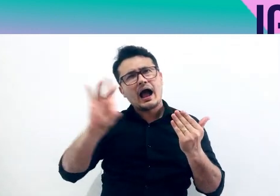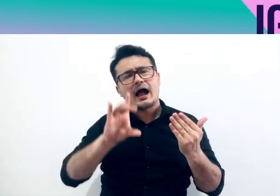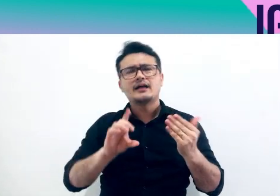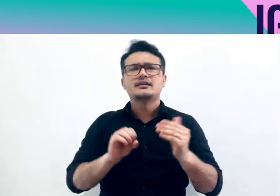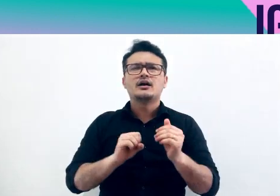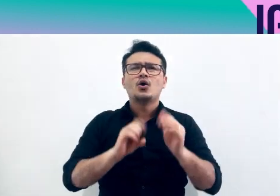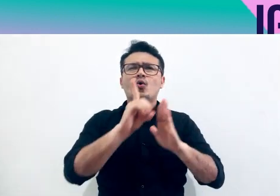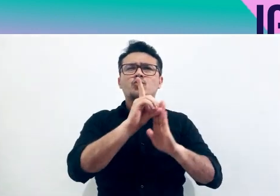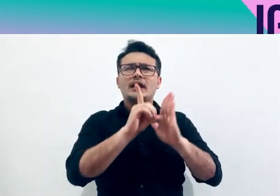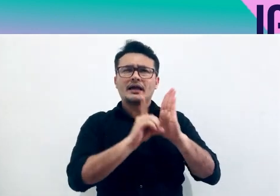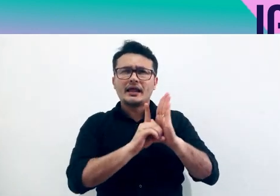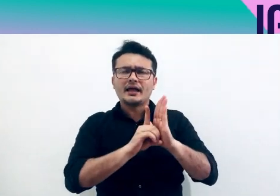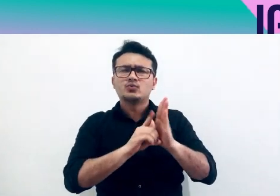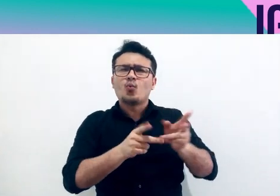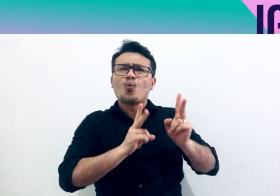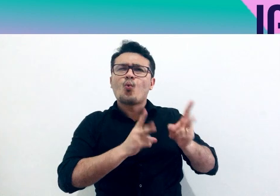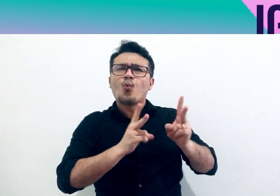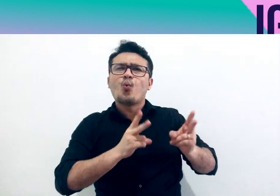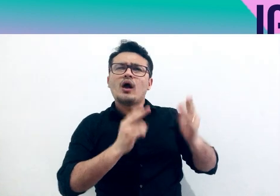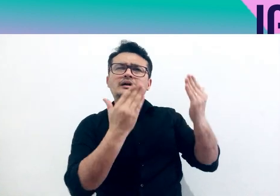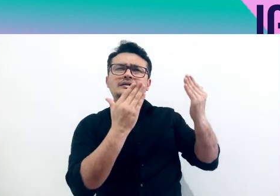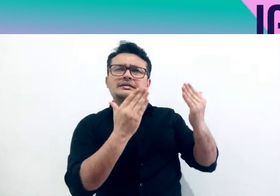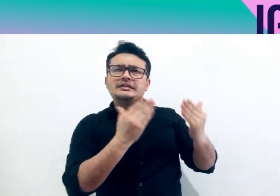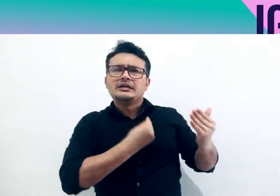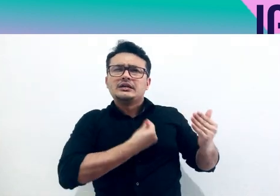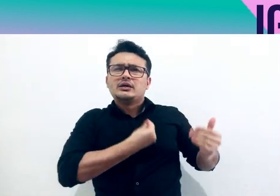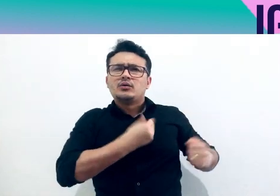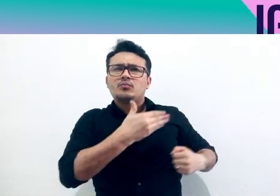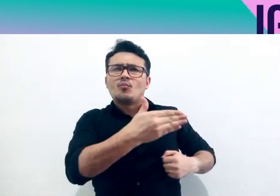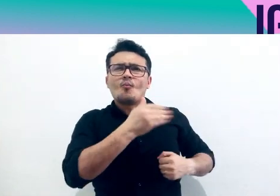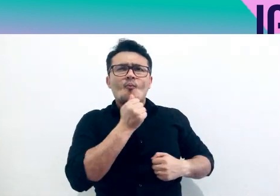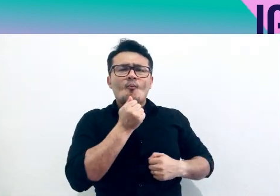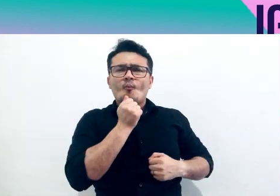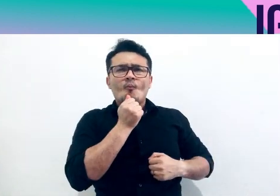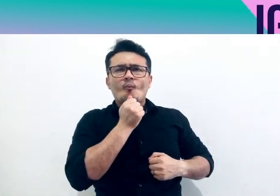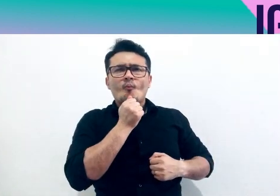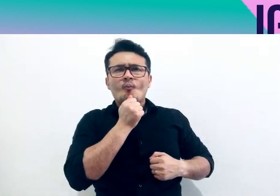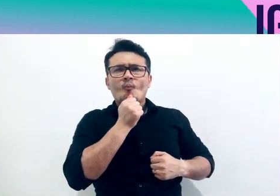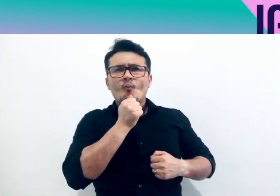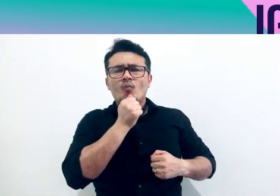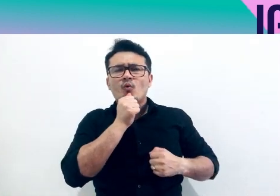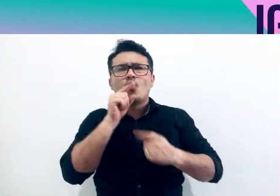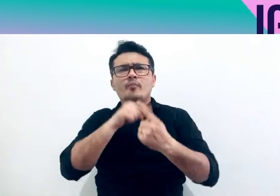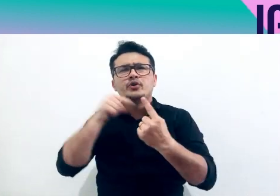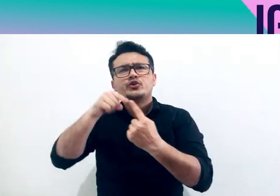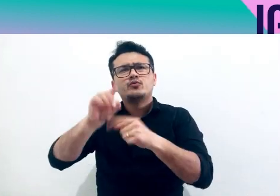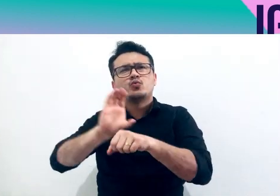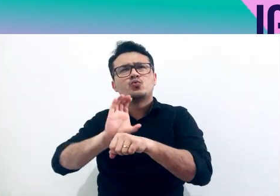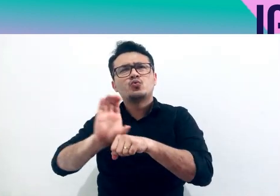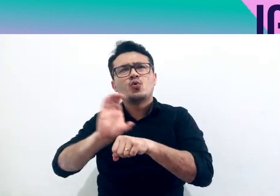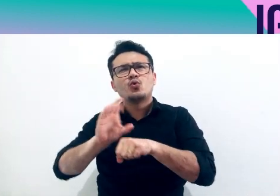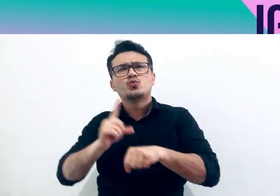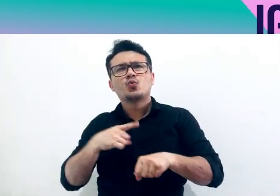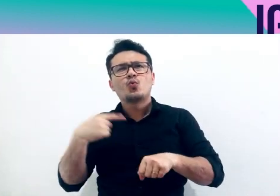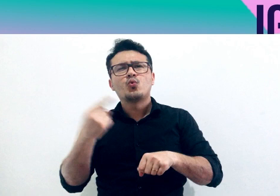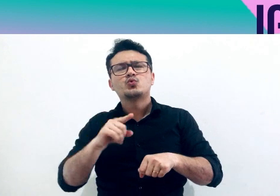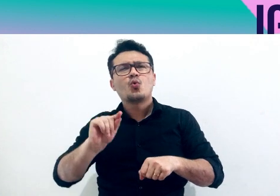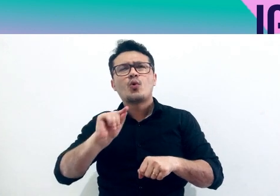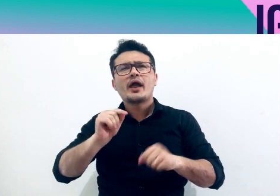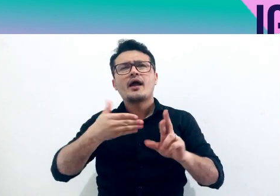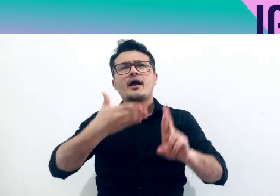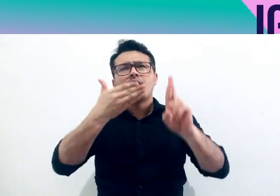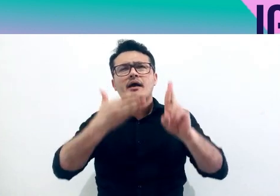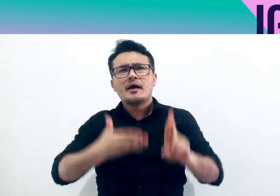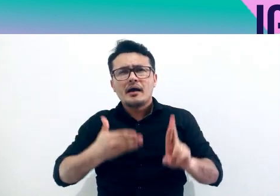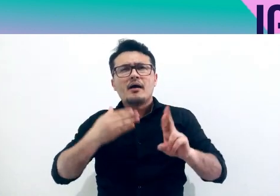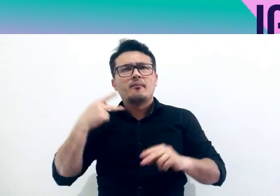Como o decreto ainda está em análise e não está em pleno vigor, o referencial do nosso curso será a Política Nacional